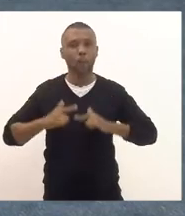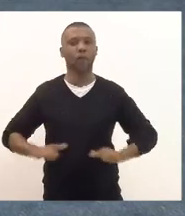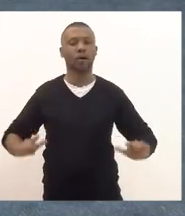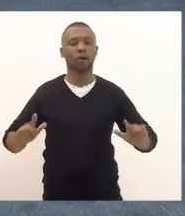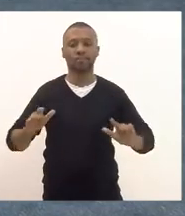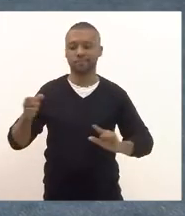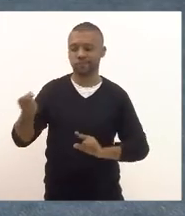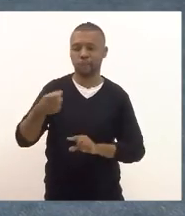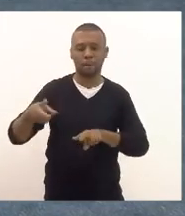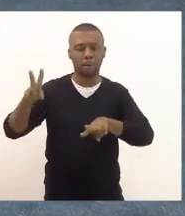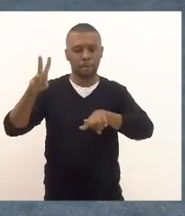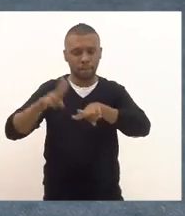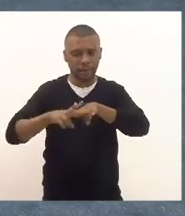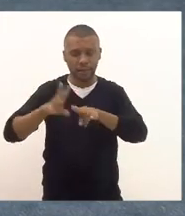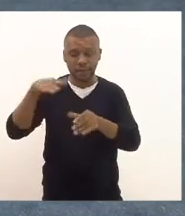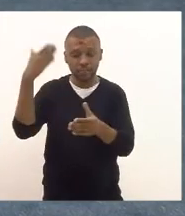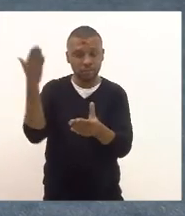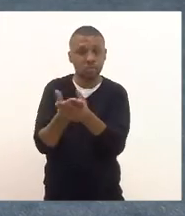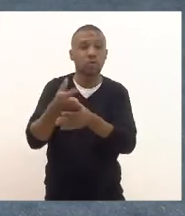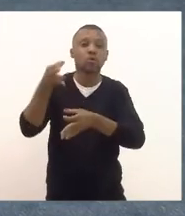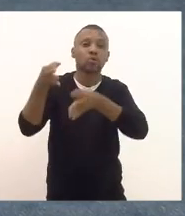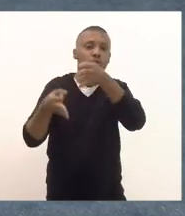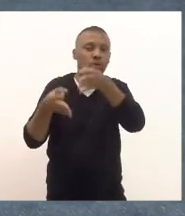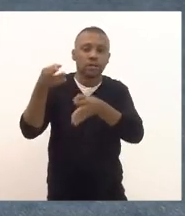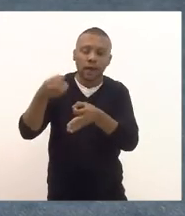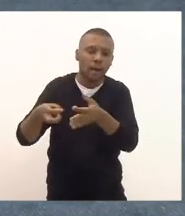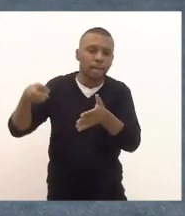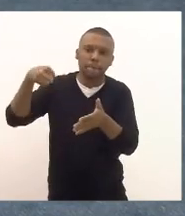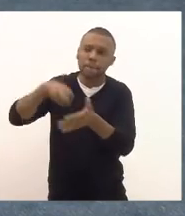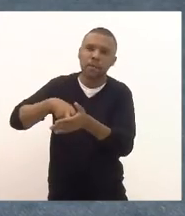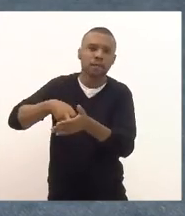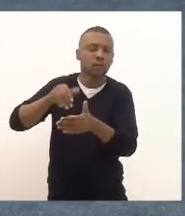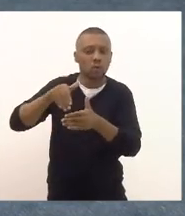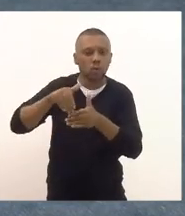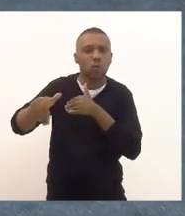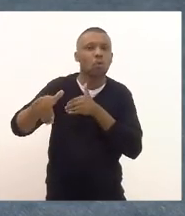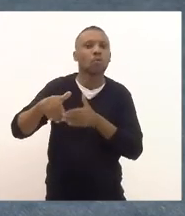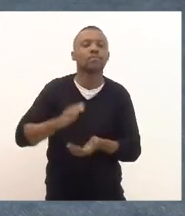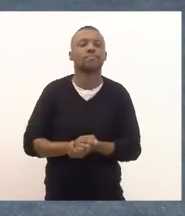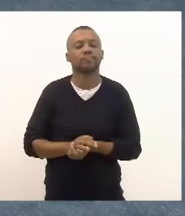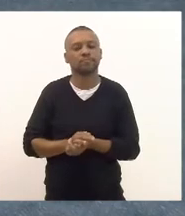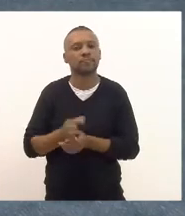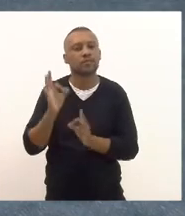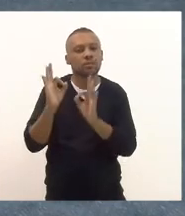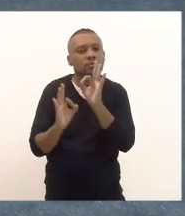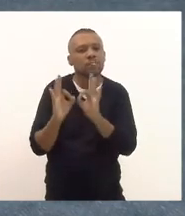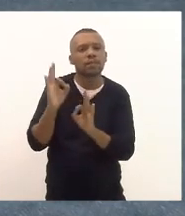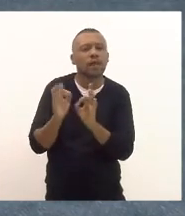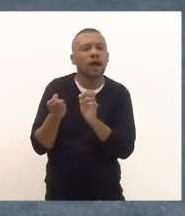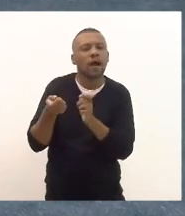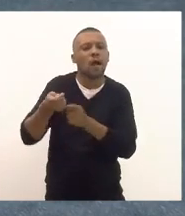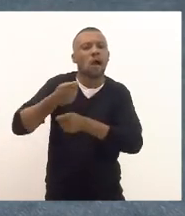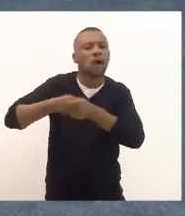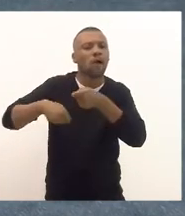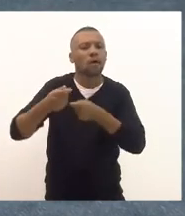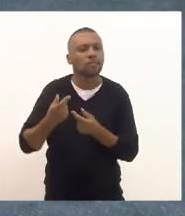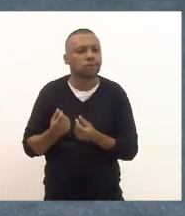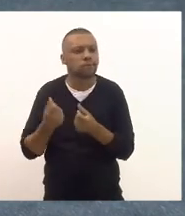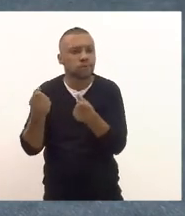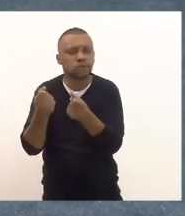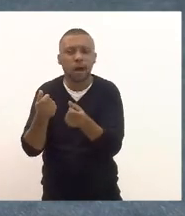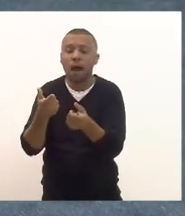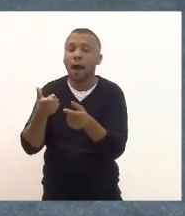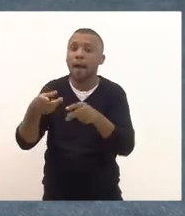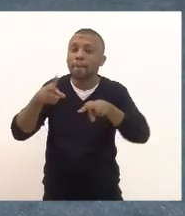prender e condenar essas pessoas a maior pena possível desmontar o seu esquema financeiro aprender